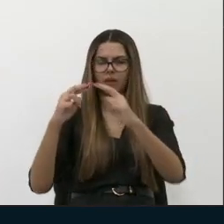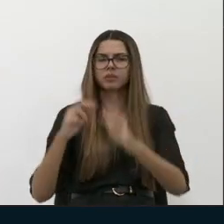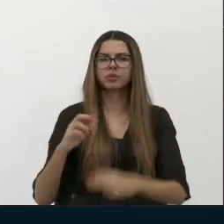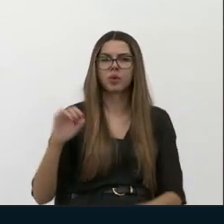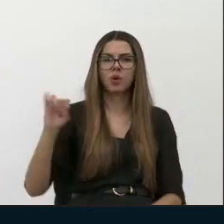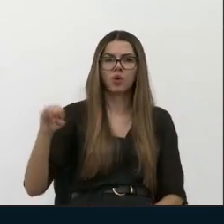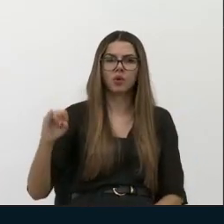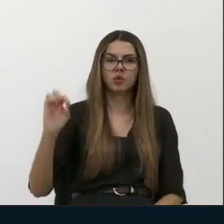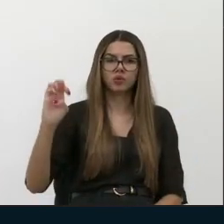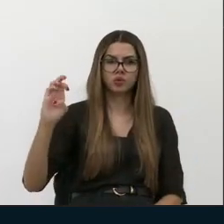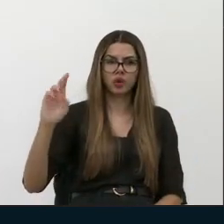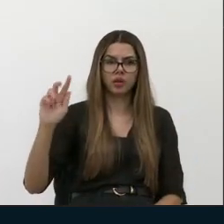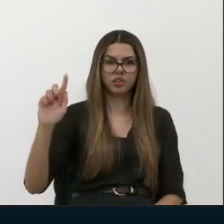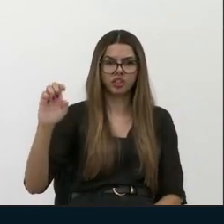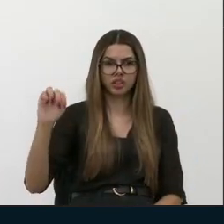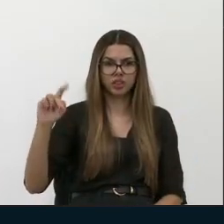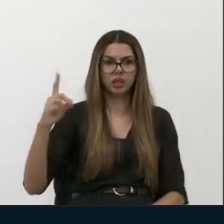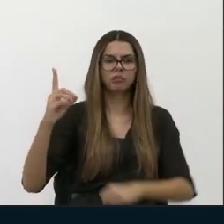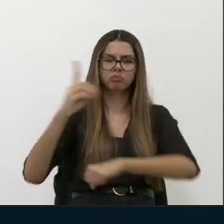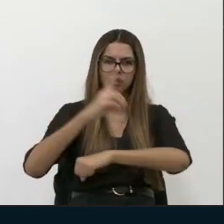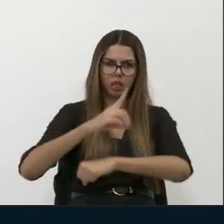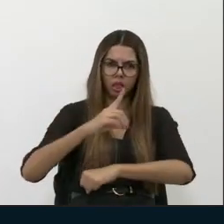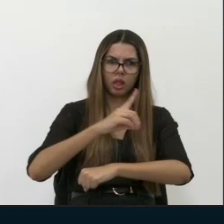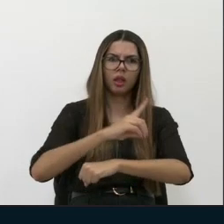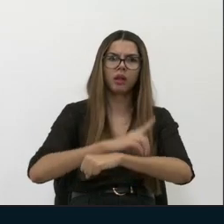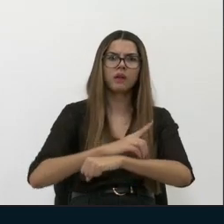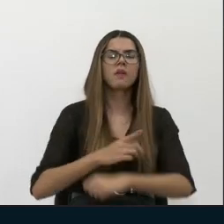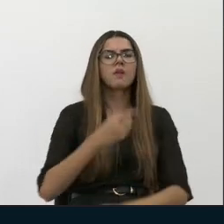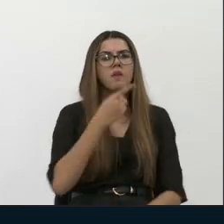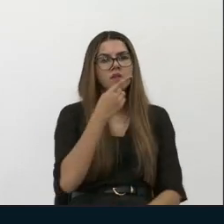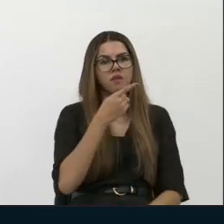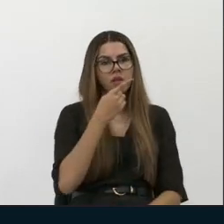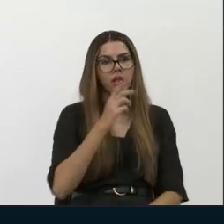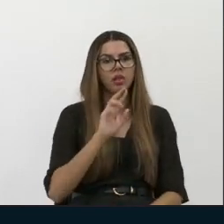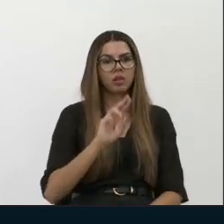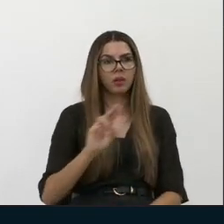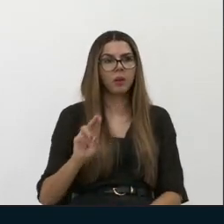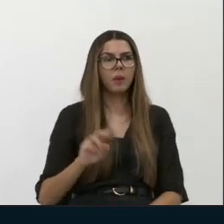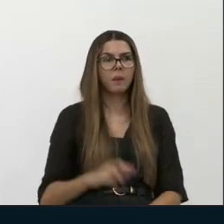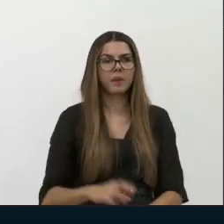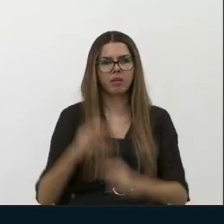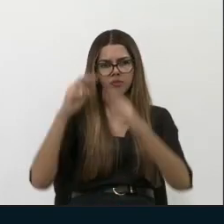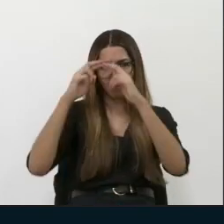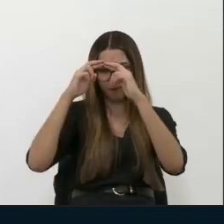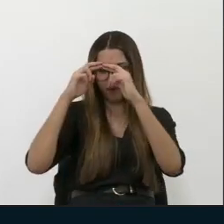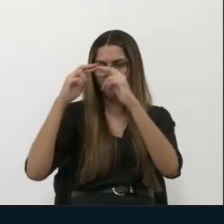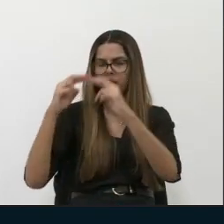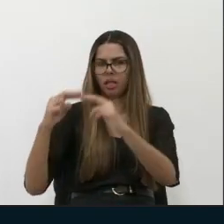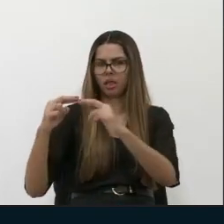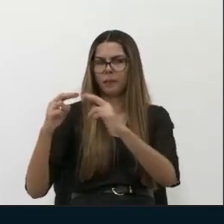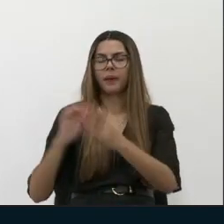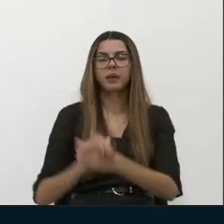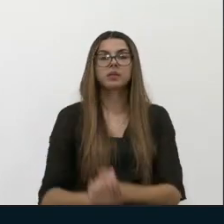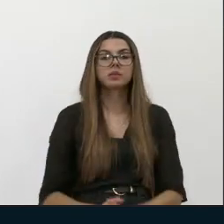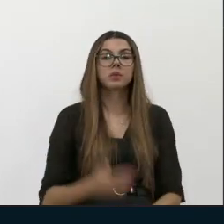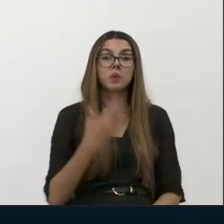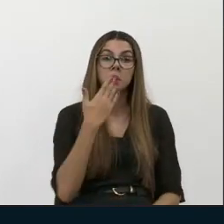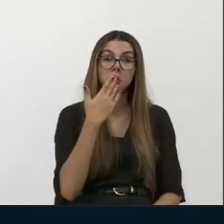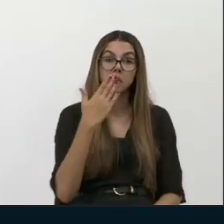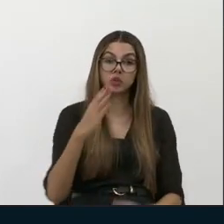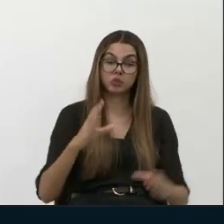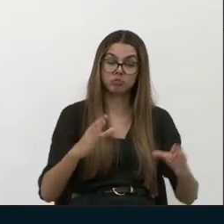referente ao combate à dengue, citou meu nome, estou aqui para responder. Respeito muito o vereador, pediu aqui a união